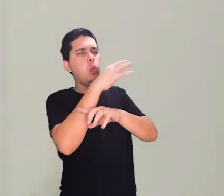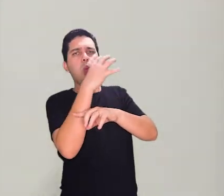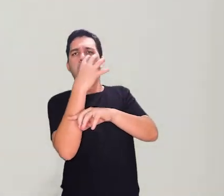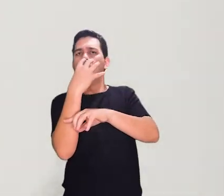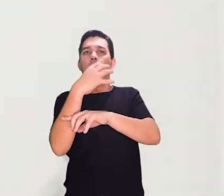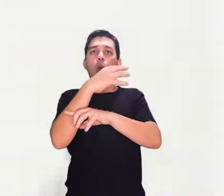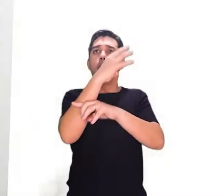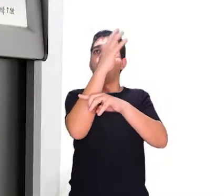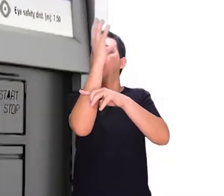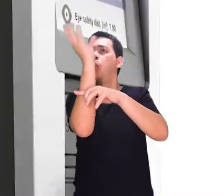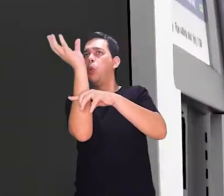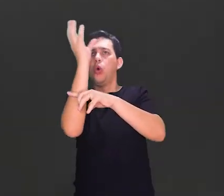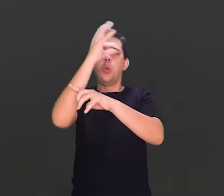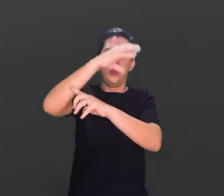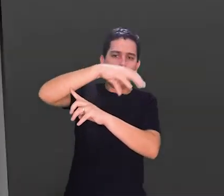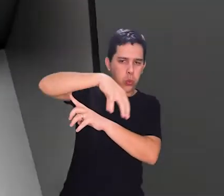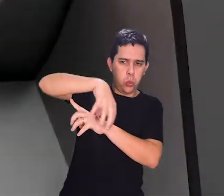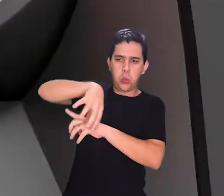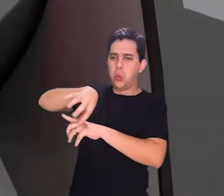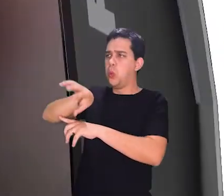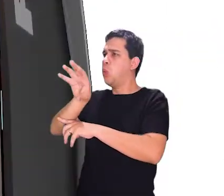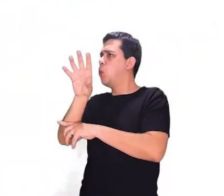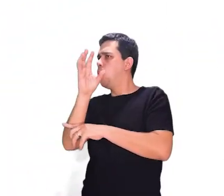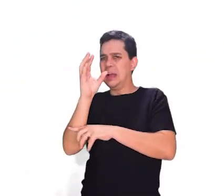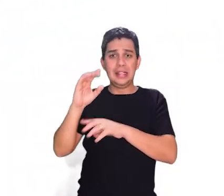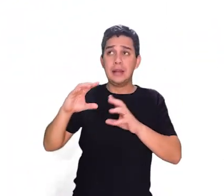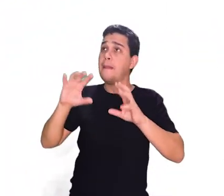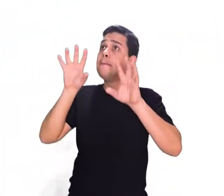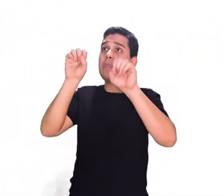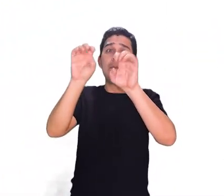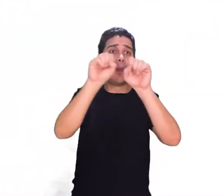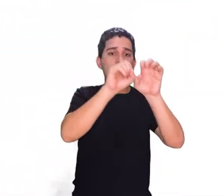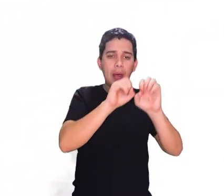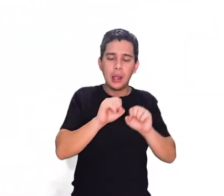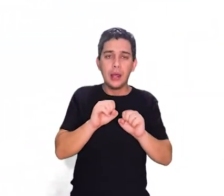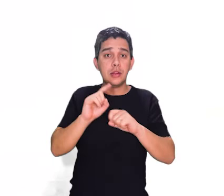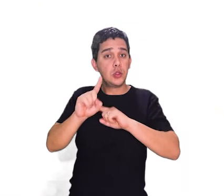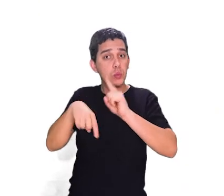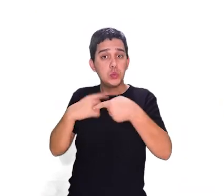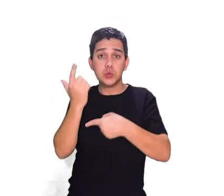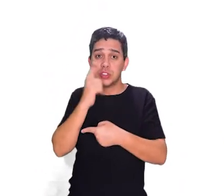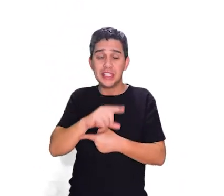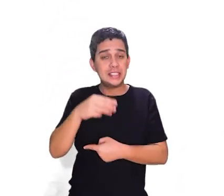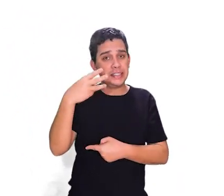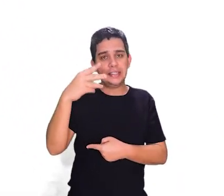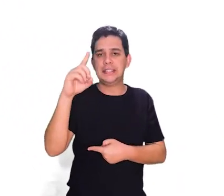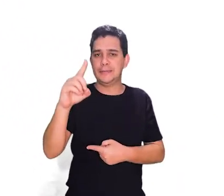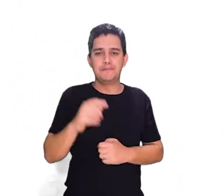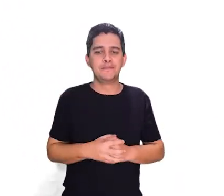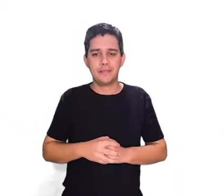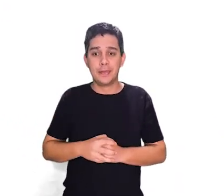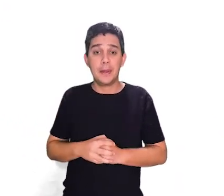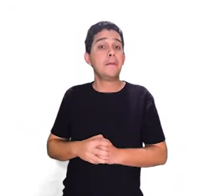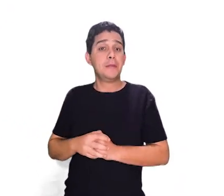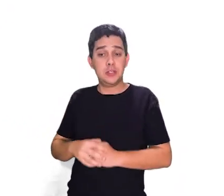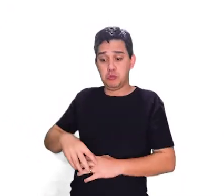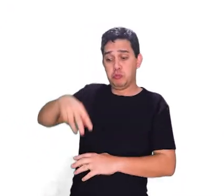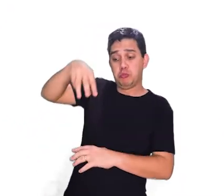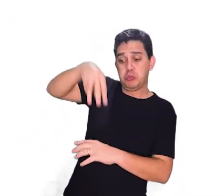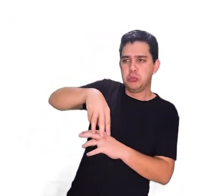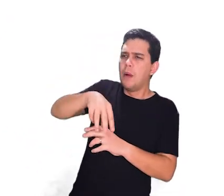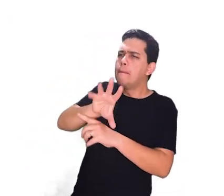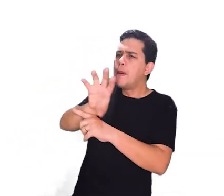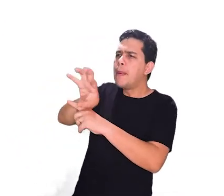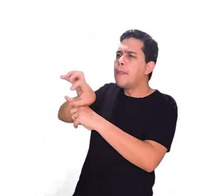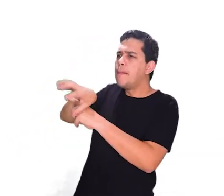os dias, todas as vezes que a gente fez as visitas às unidades, essa visita é sempre feita por 2 ou 3 peritos da DEDIT, e